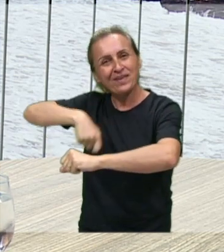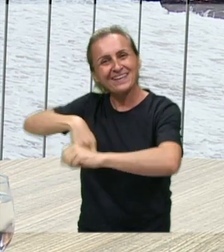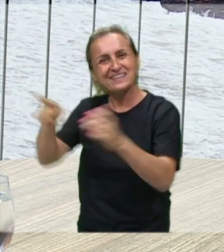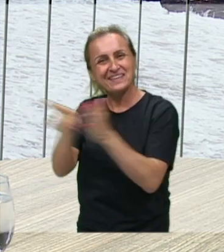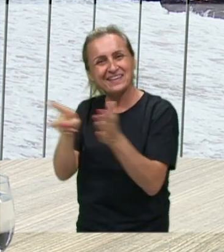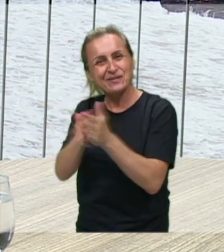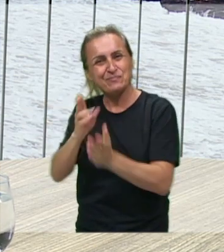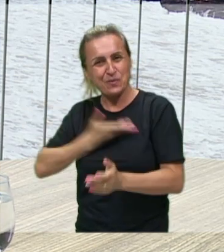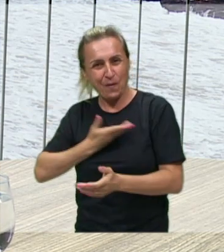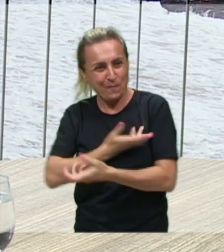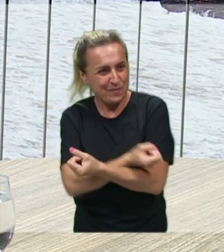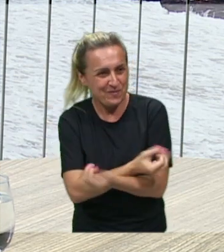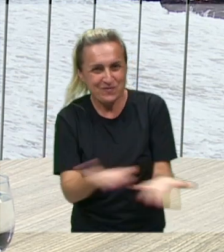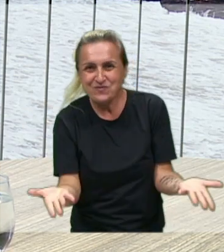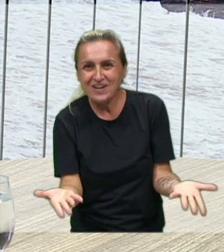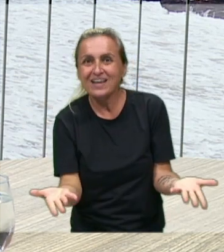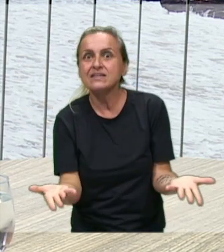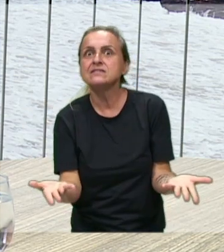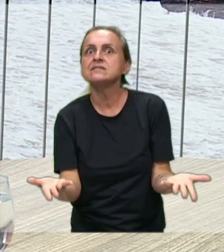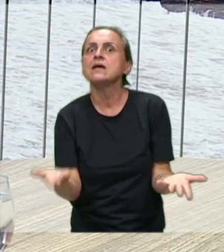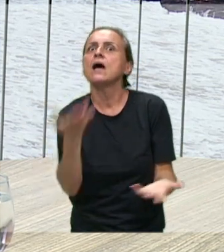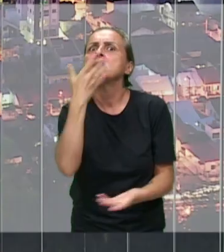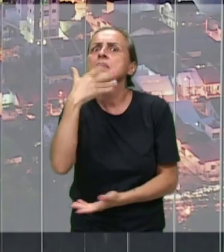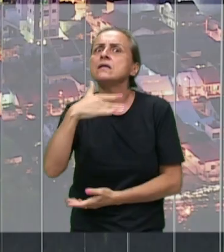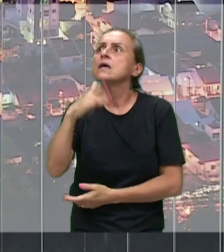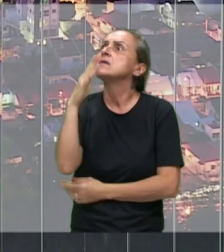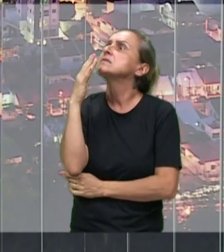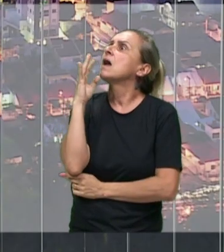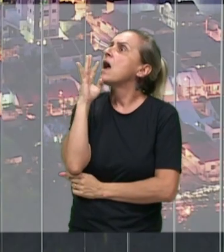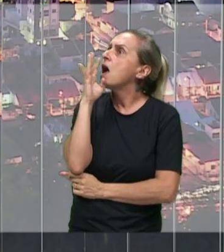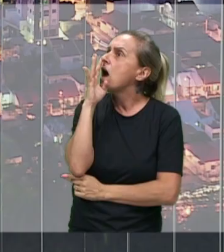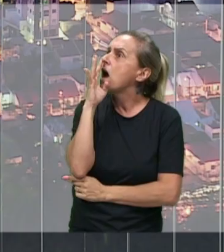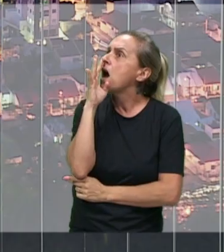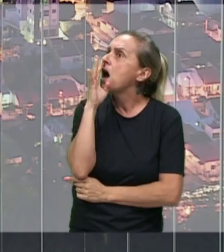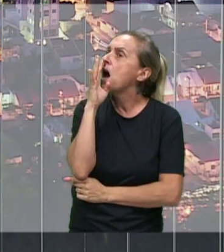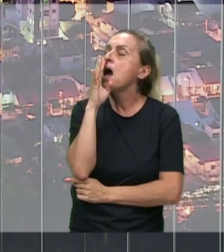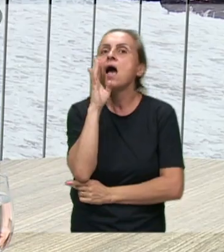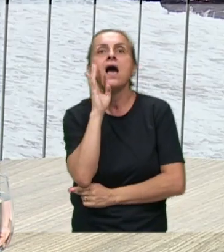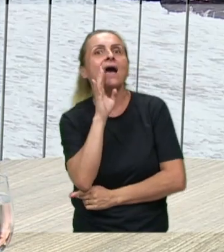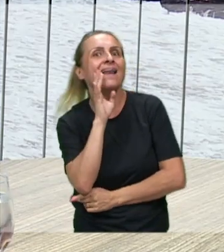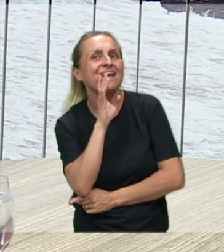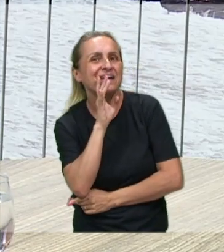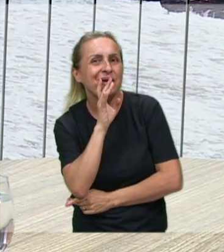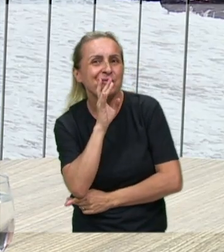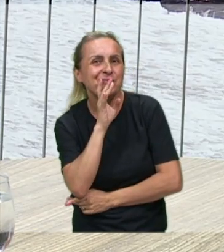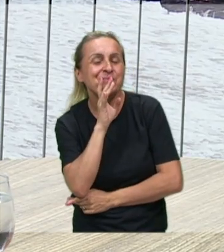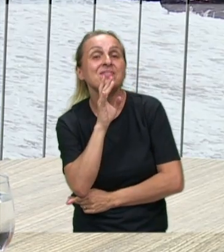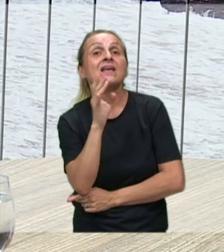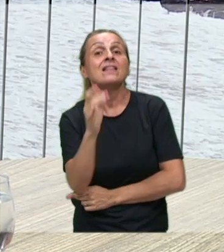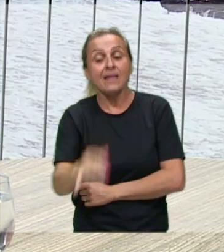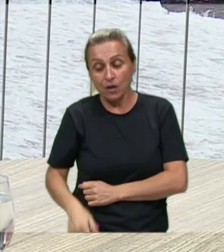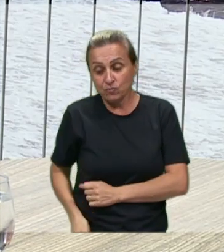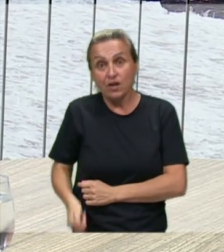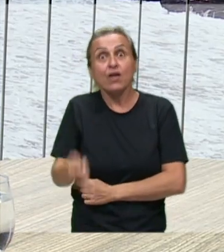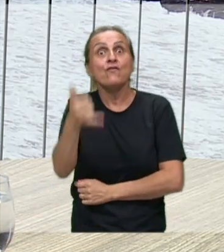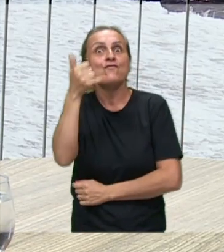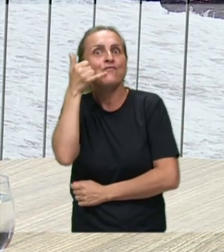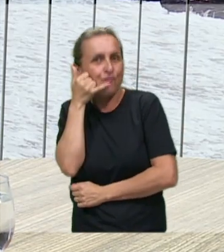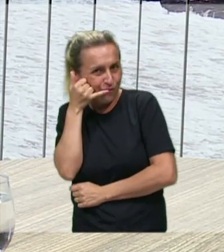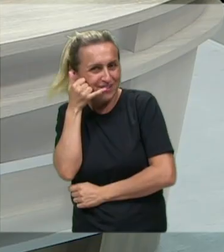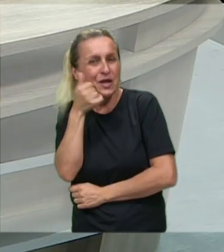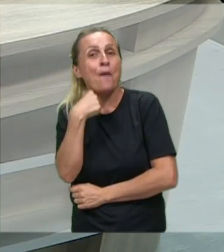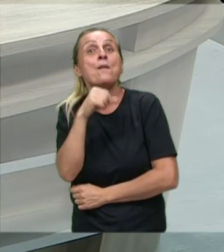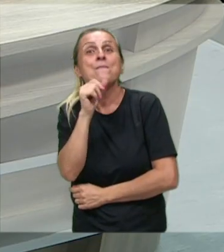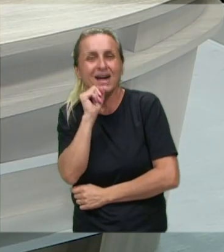fica aqui no gelo, tá? Então começa a entender. E o telefone tocou da mãe dele, falando, olha, vem aqui no meu barco do meu pai, tem uma coisa diferente. Então